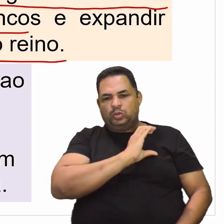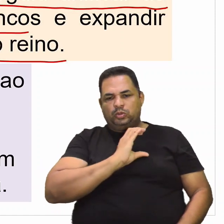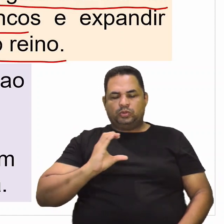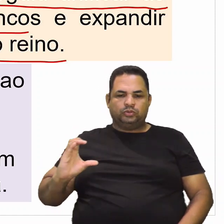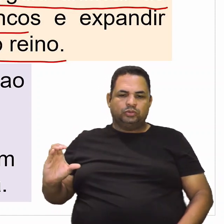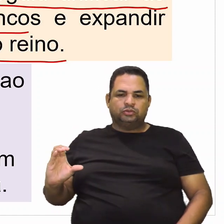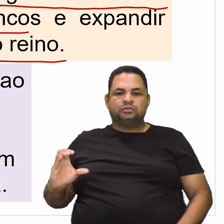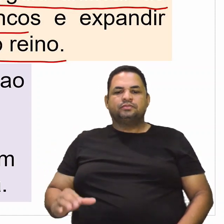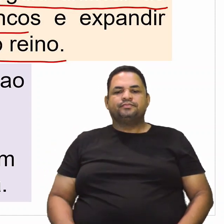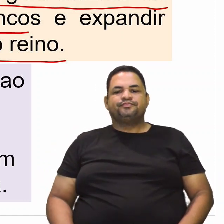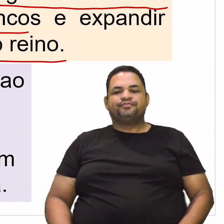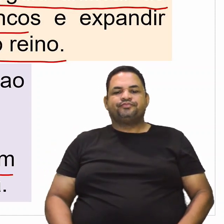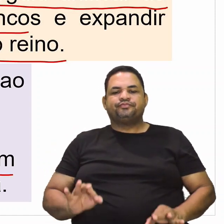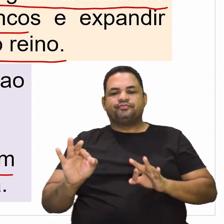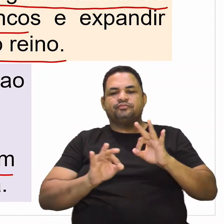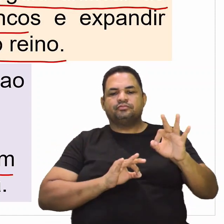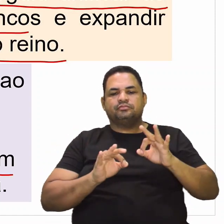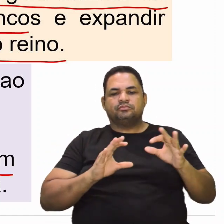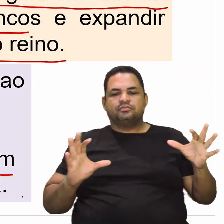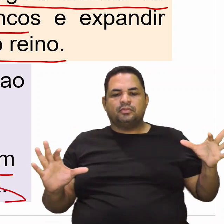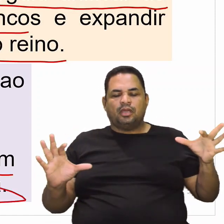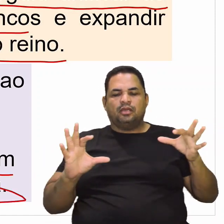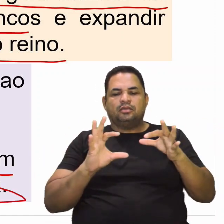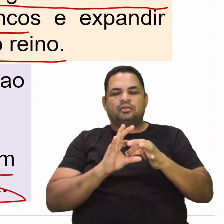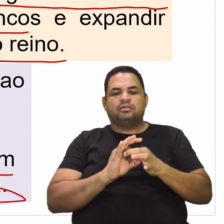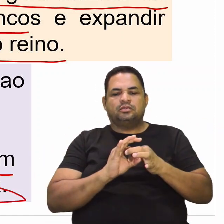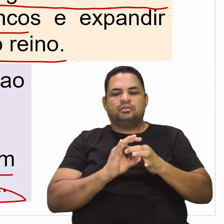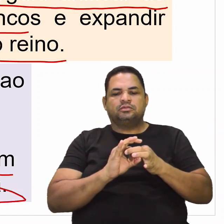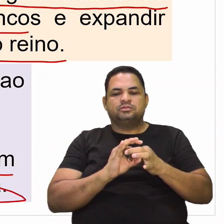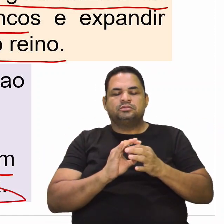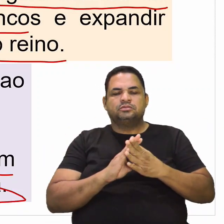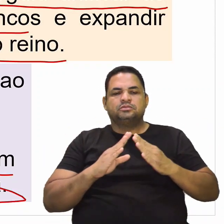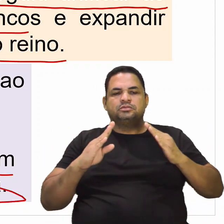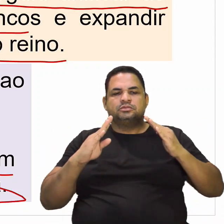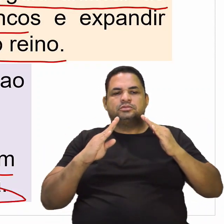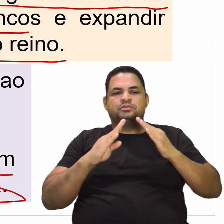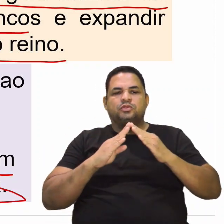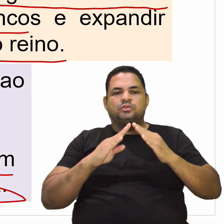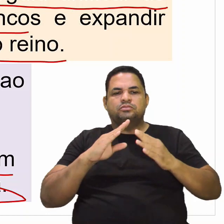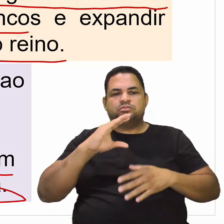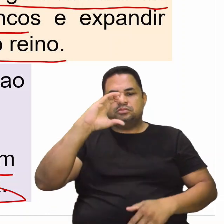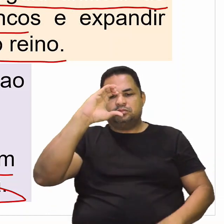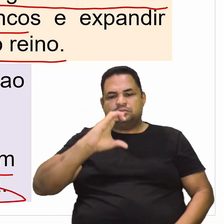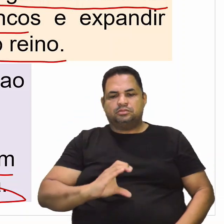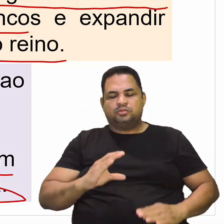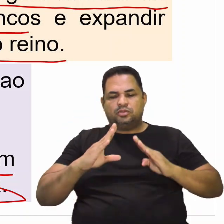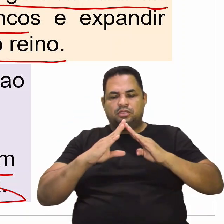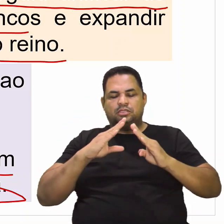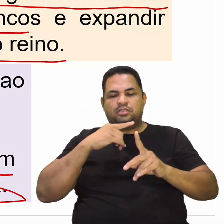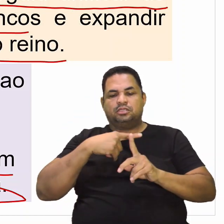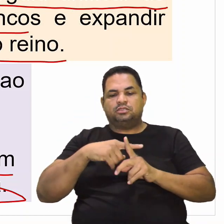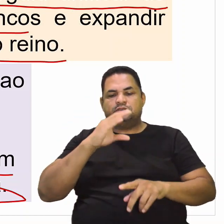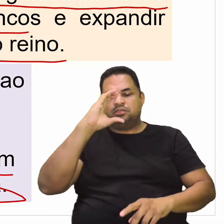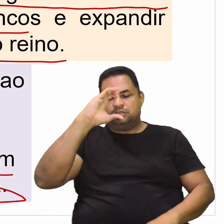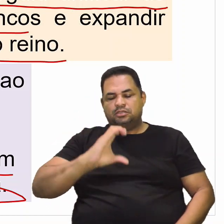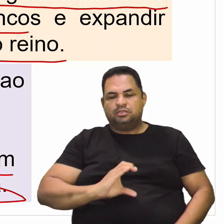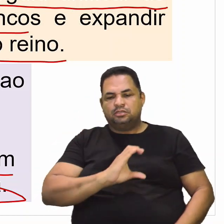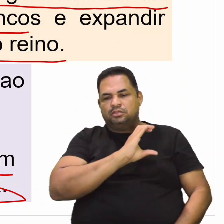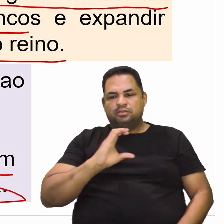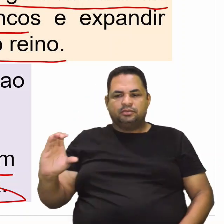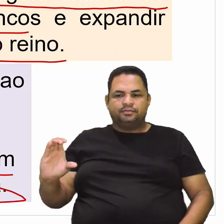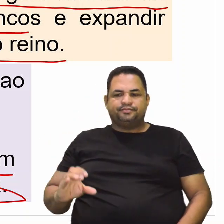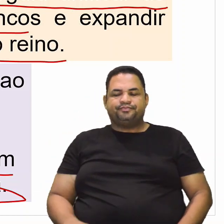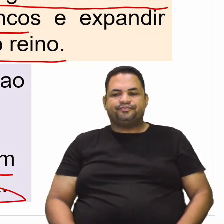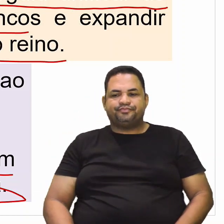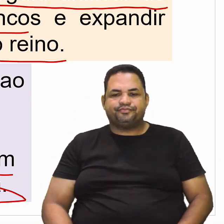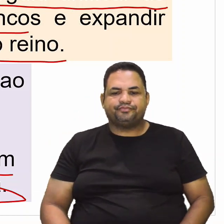viu? Estabelecendo aí uma aliança com quem? Com a Igreja Católica. Nós estamos no século V